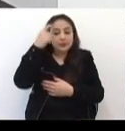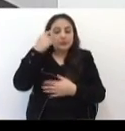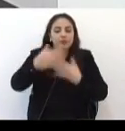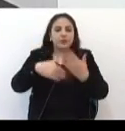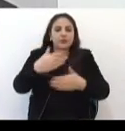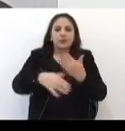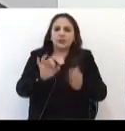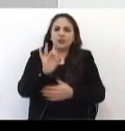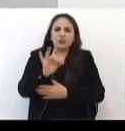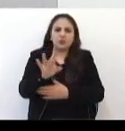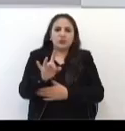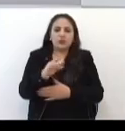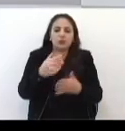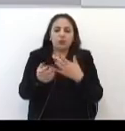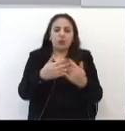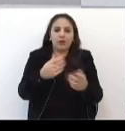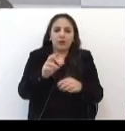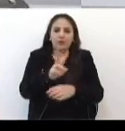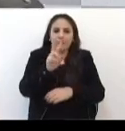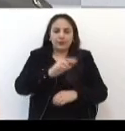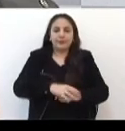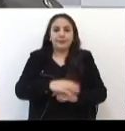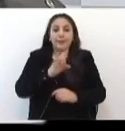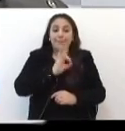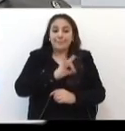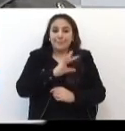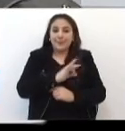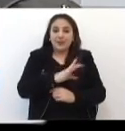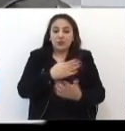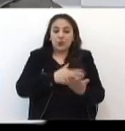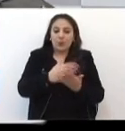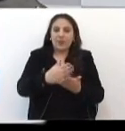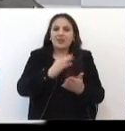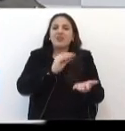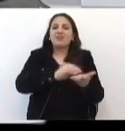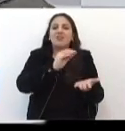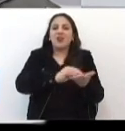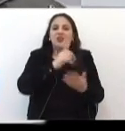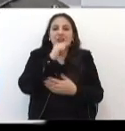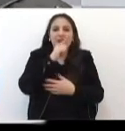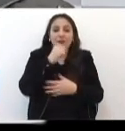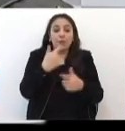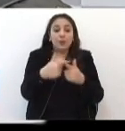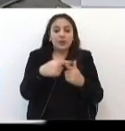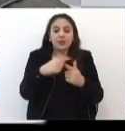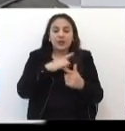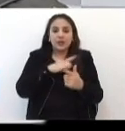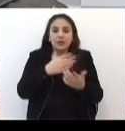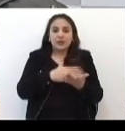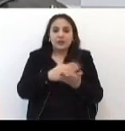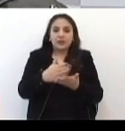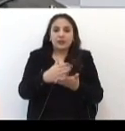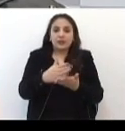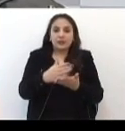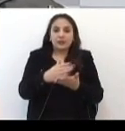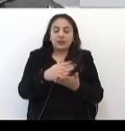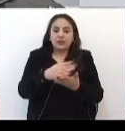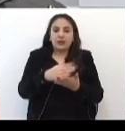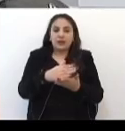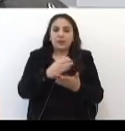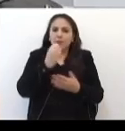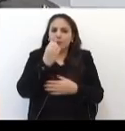desenvolvimento não a qualquer preço. O nosso medo maior começa com a água, né? Que tem vertentes boas lá, próximo a essa